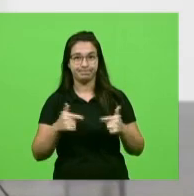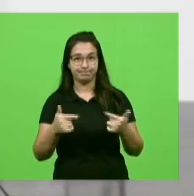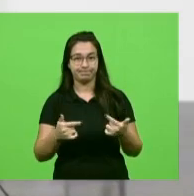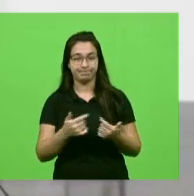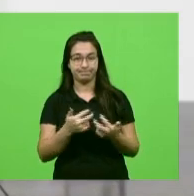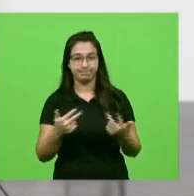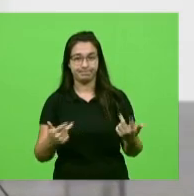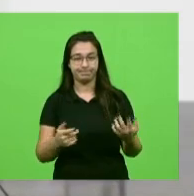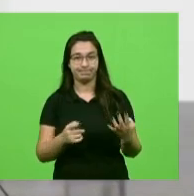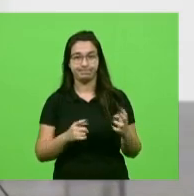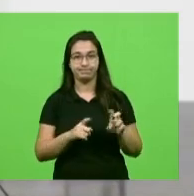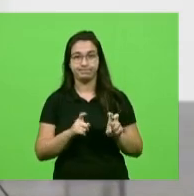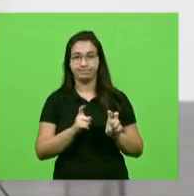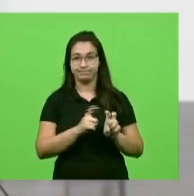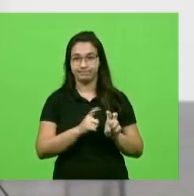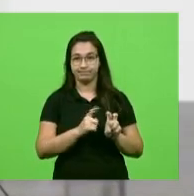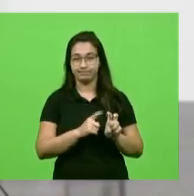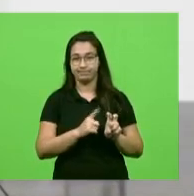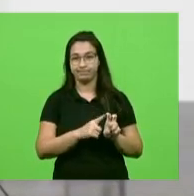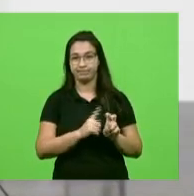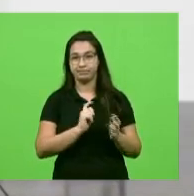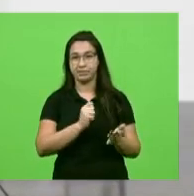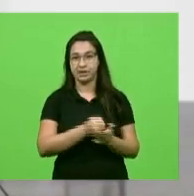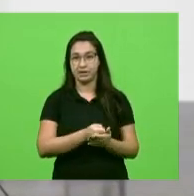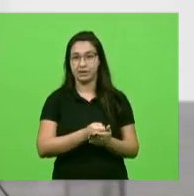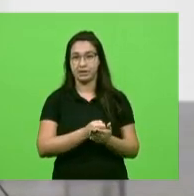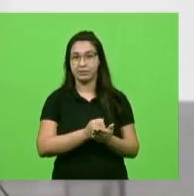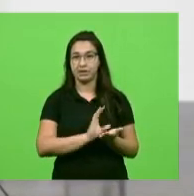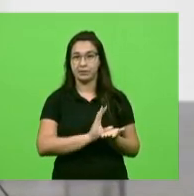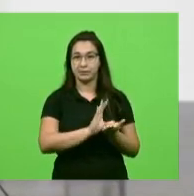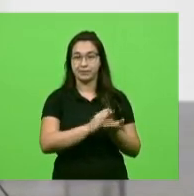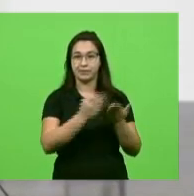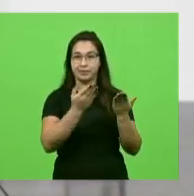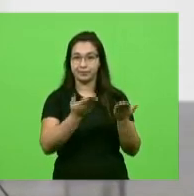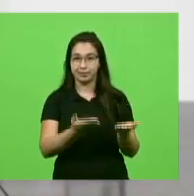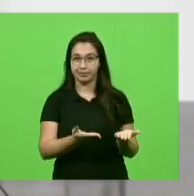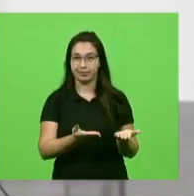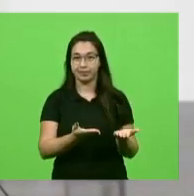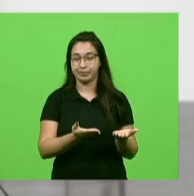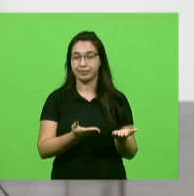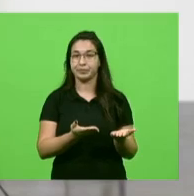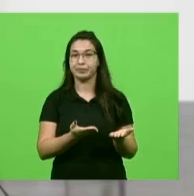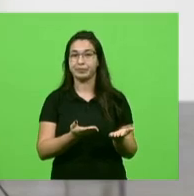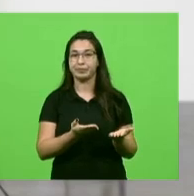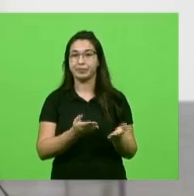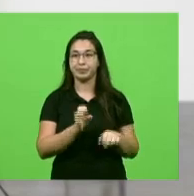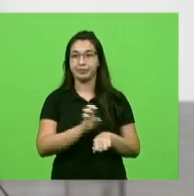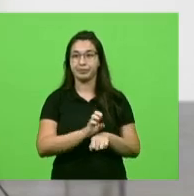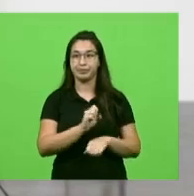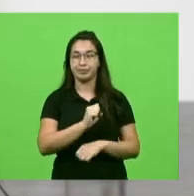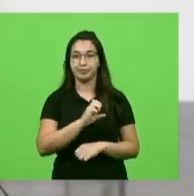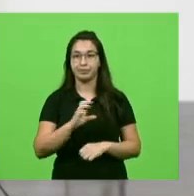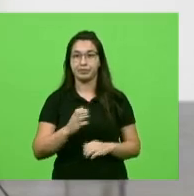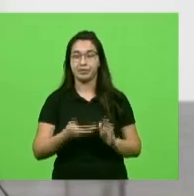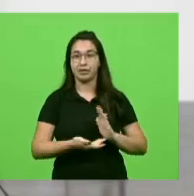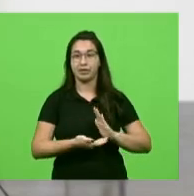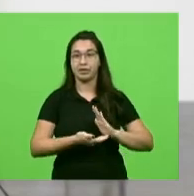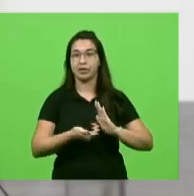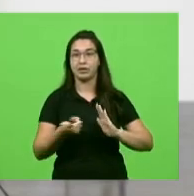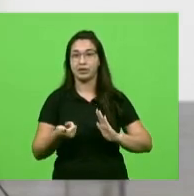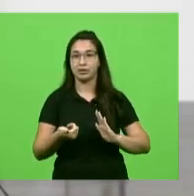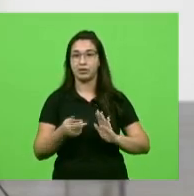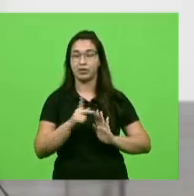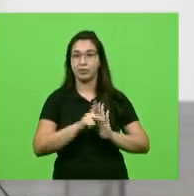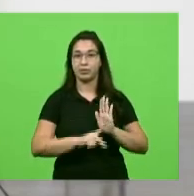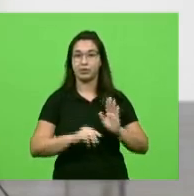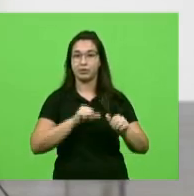Quinto, o empenho para pagamento de verba aos procuradores do Estado de Santa Catarina. E sexto, a retirada sem motivação do projeto de